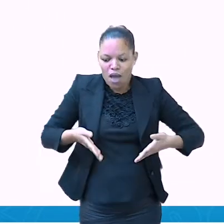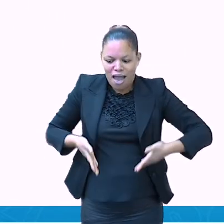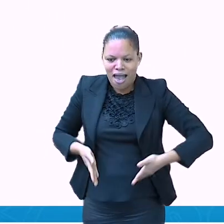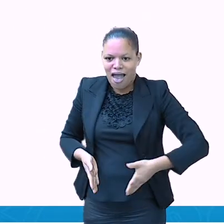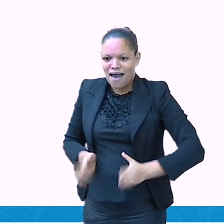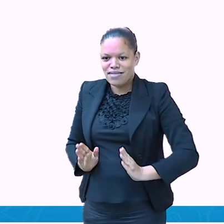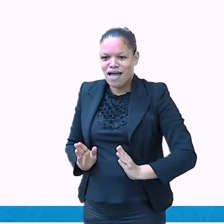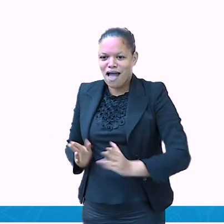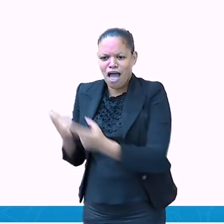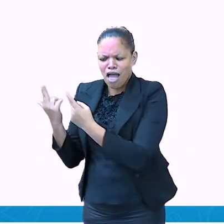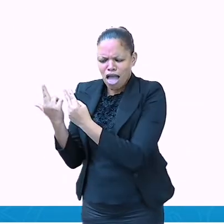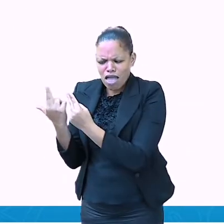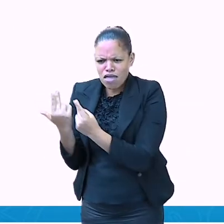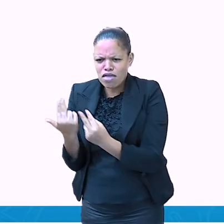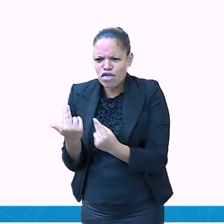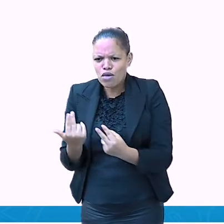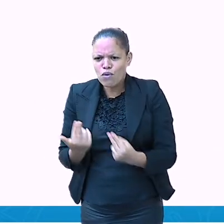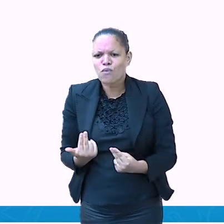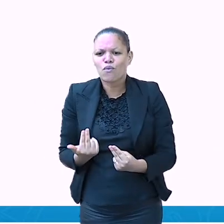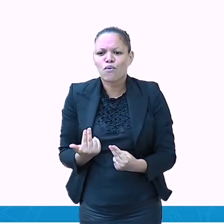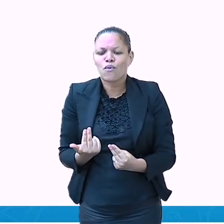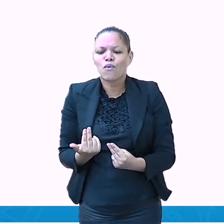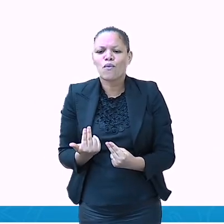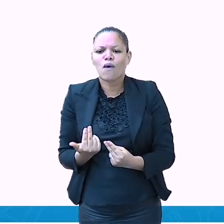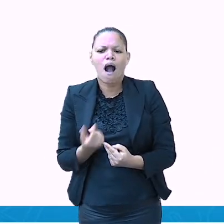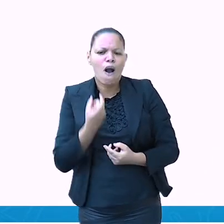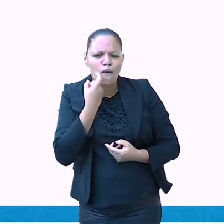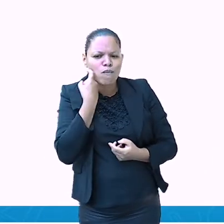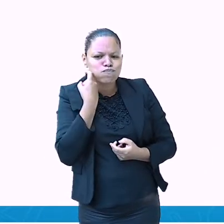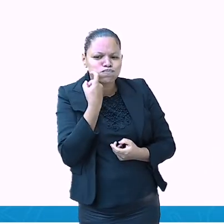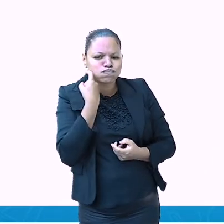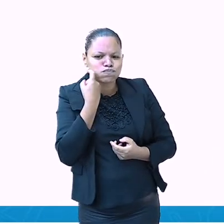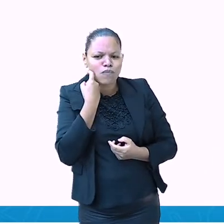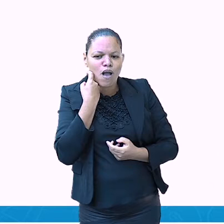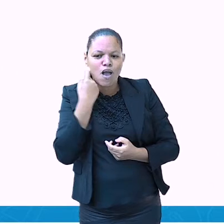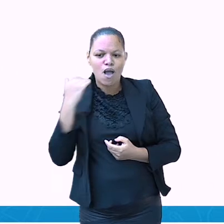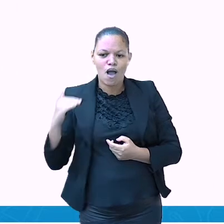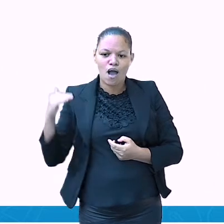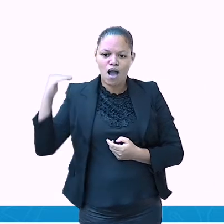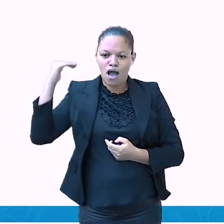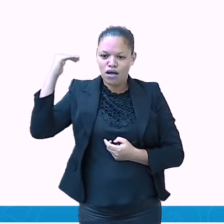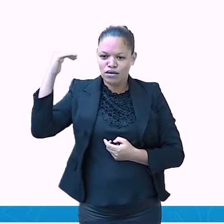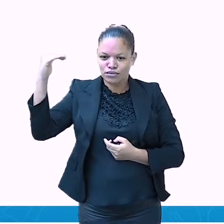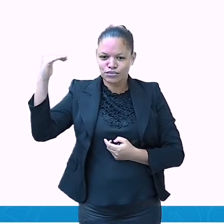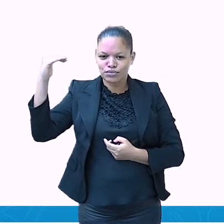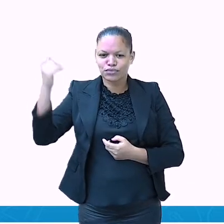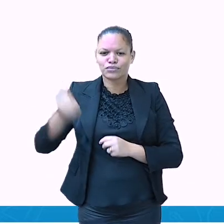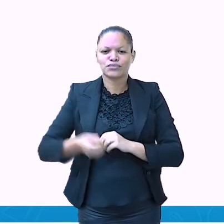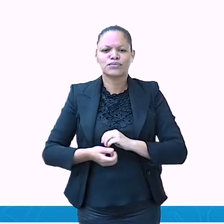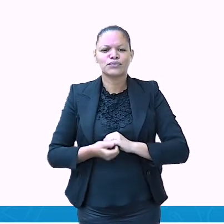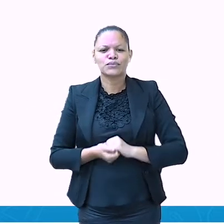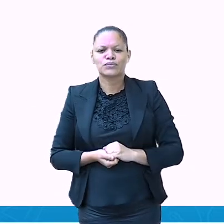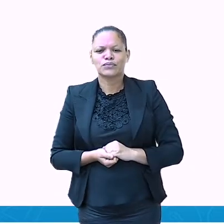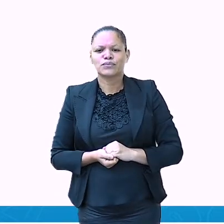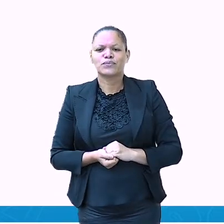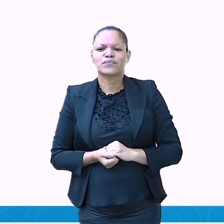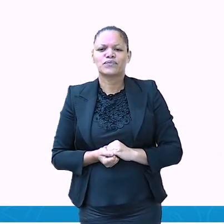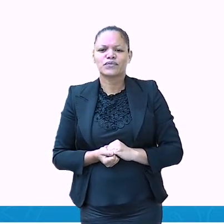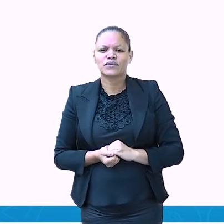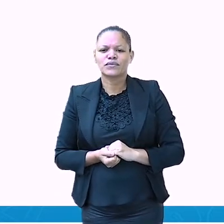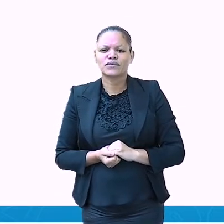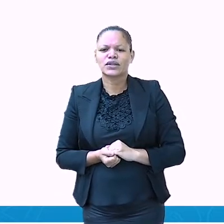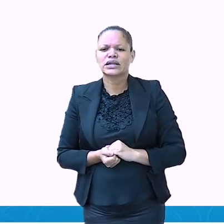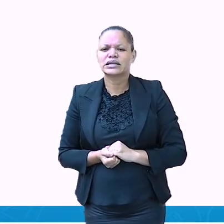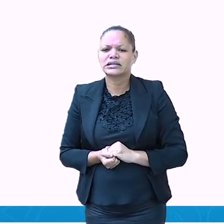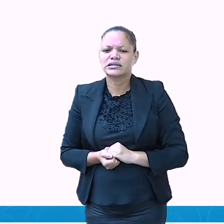Eles têm as brânquias expostas, assim como eu falei, você percebe ali o movimento das brânquias. E a posição da